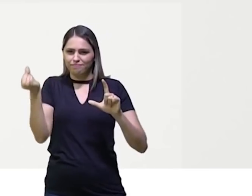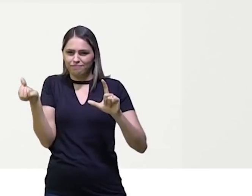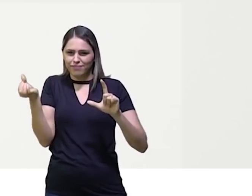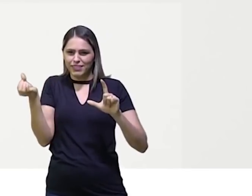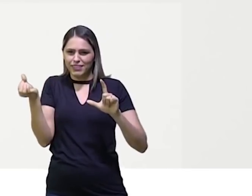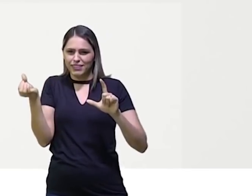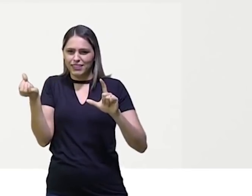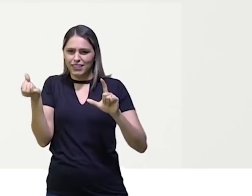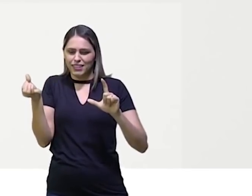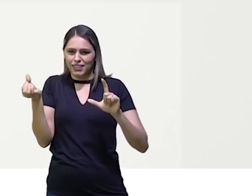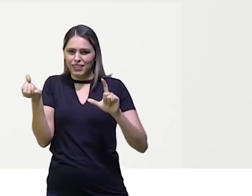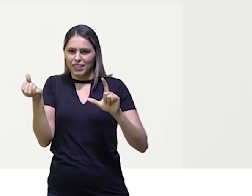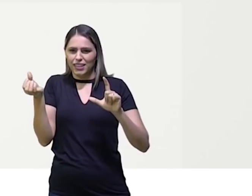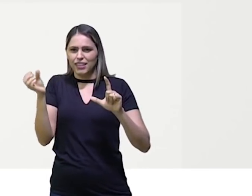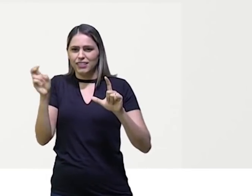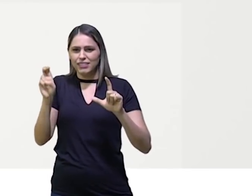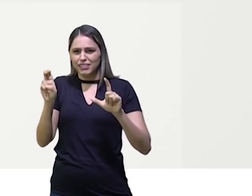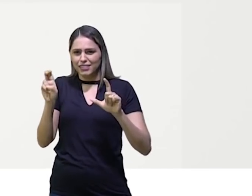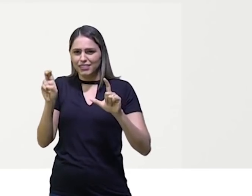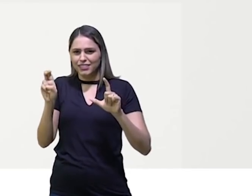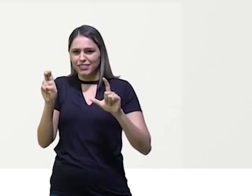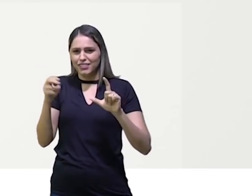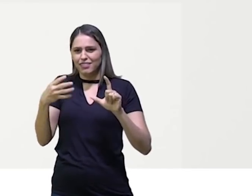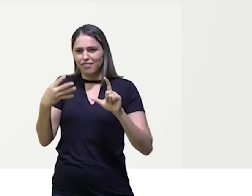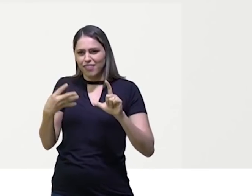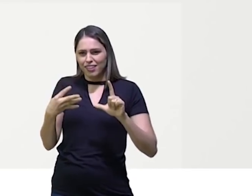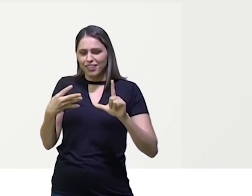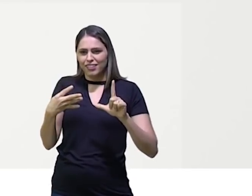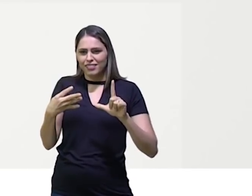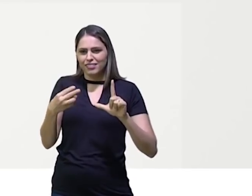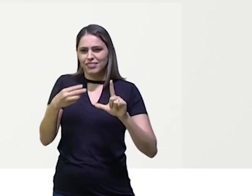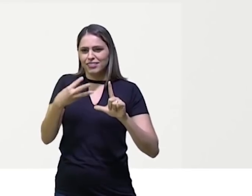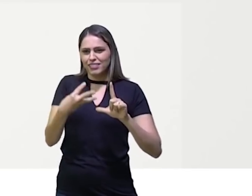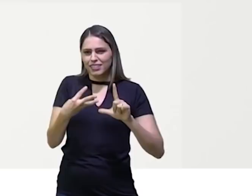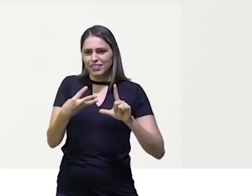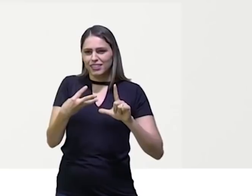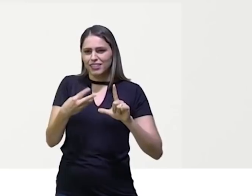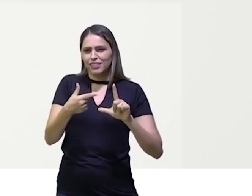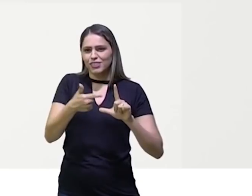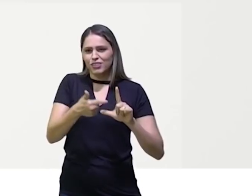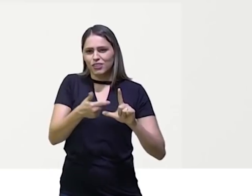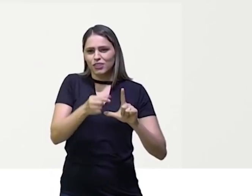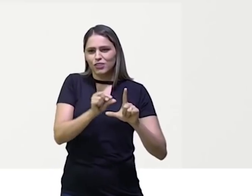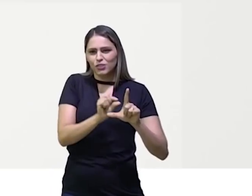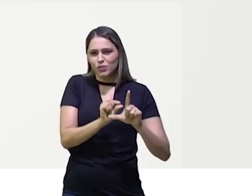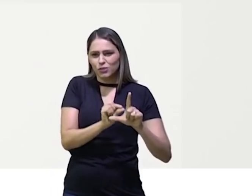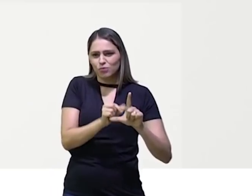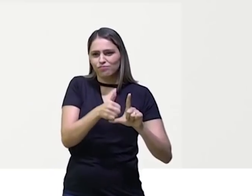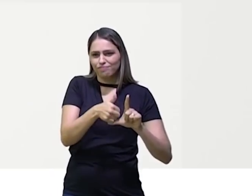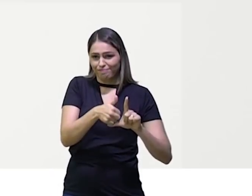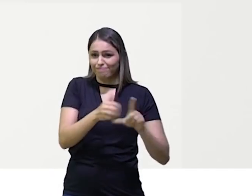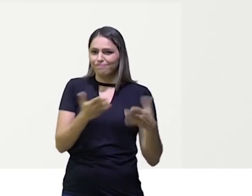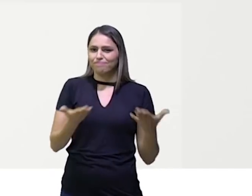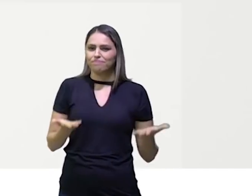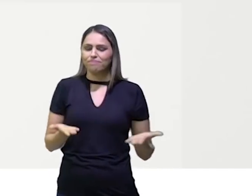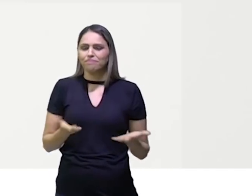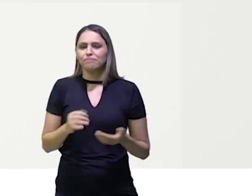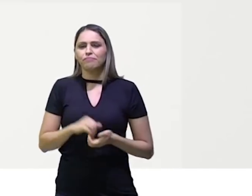Contamos do menor para o maior. Agora nós vamos contar do maior, vai diminuindo,